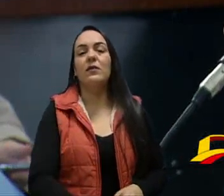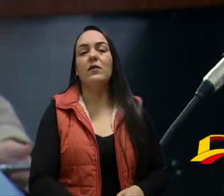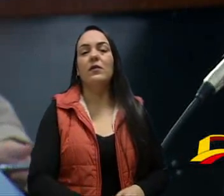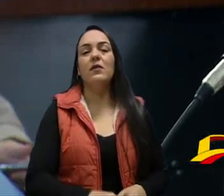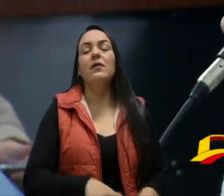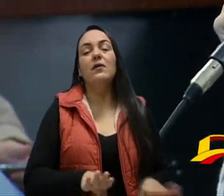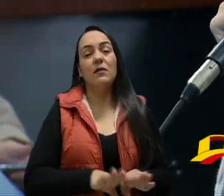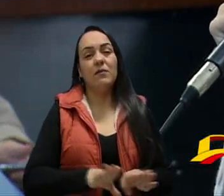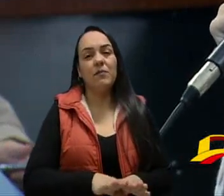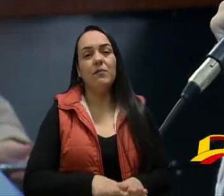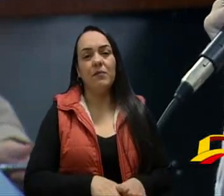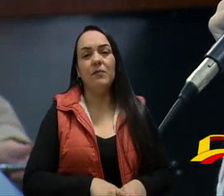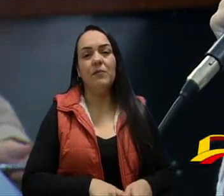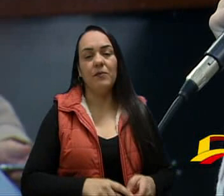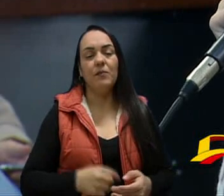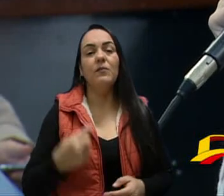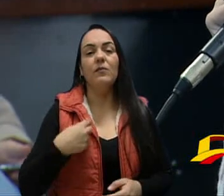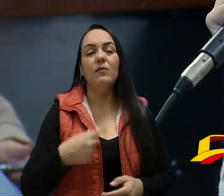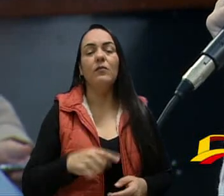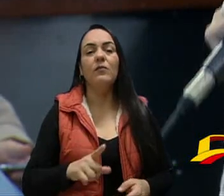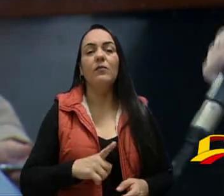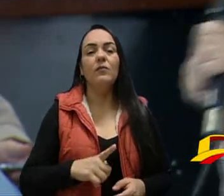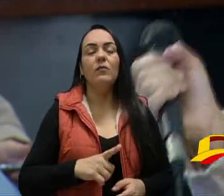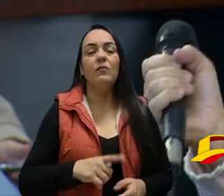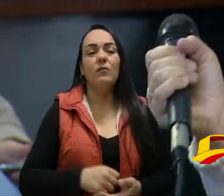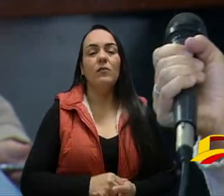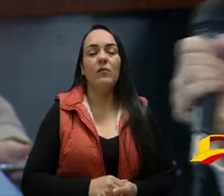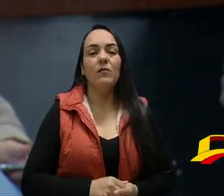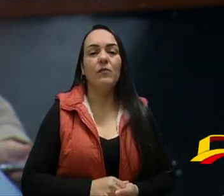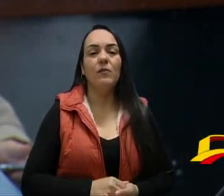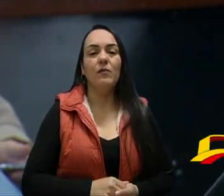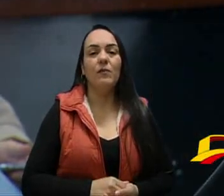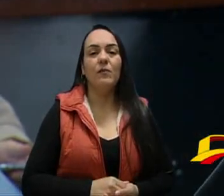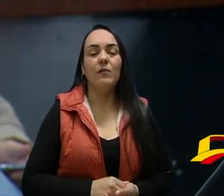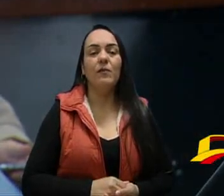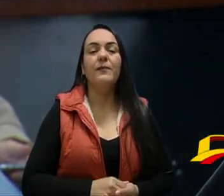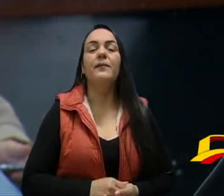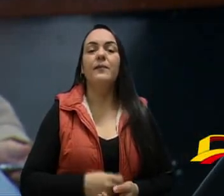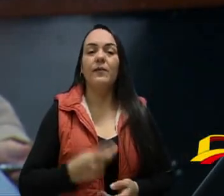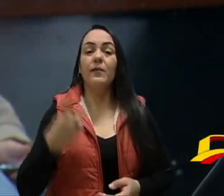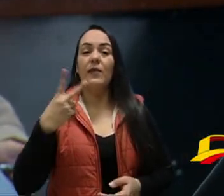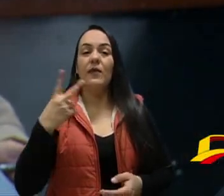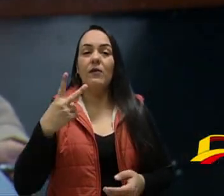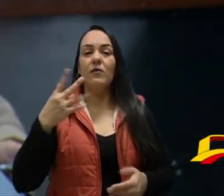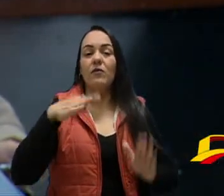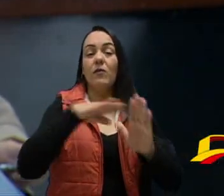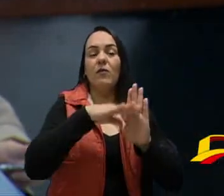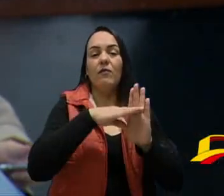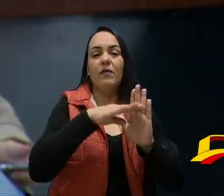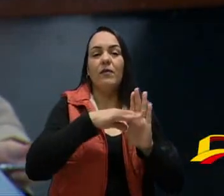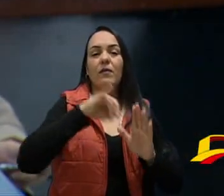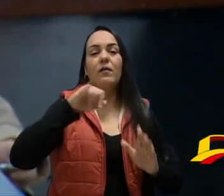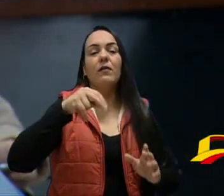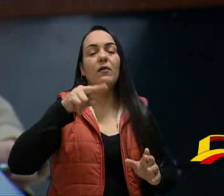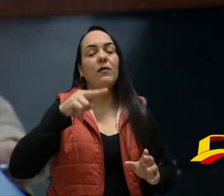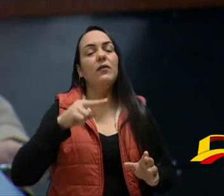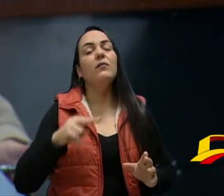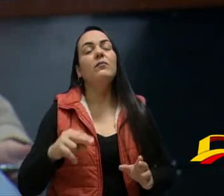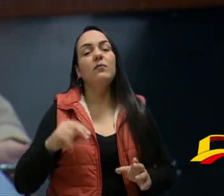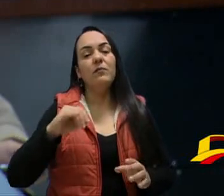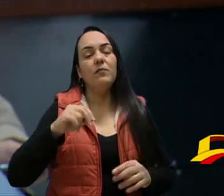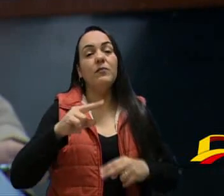então a gente também tem agora vai ter uma vai ter uma segunda fase em junho que